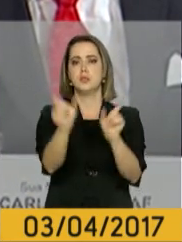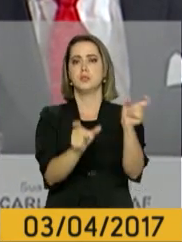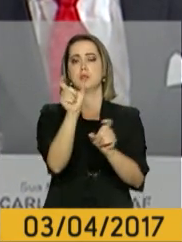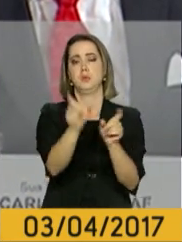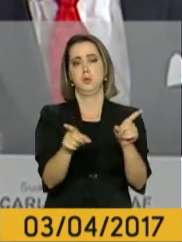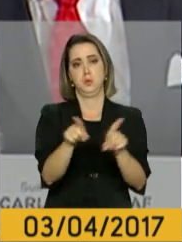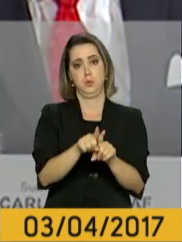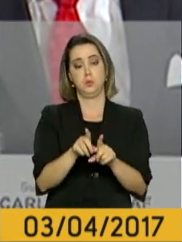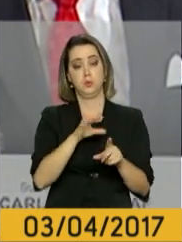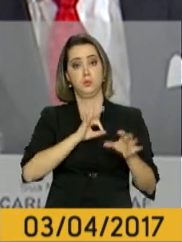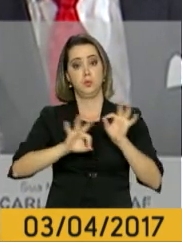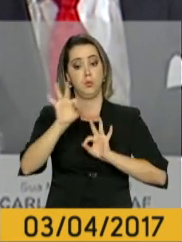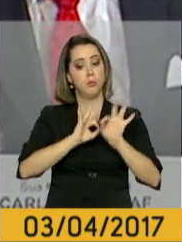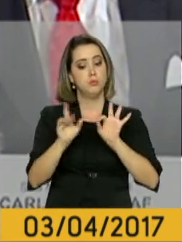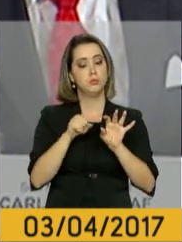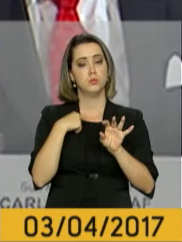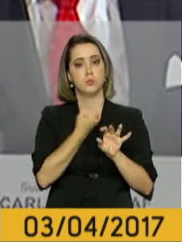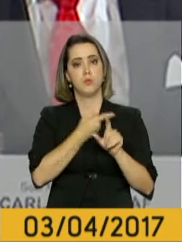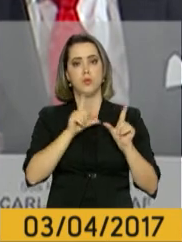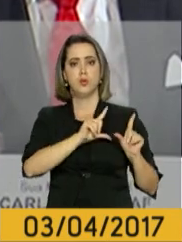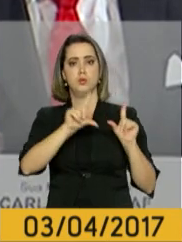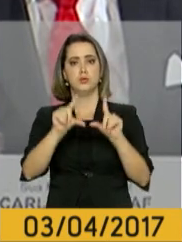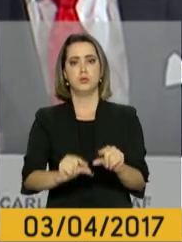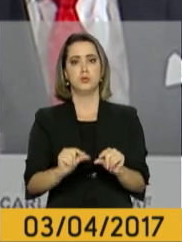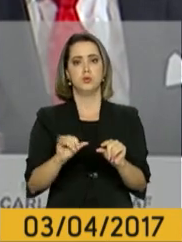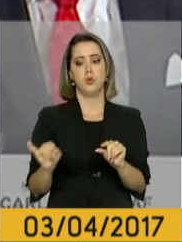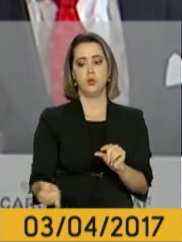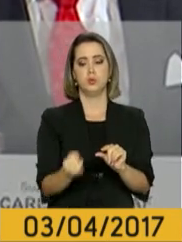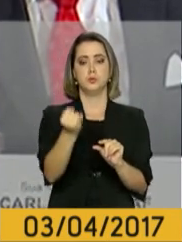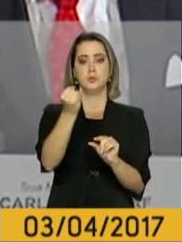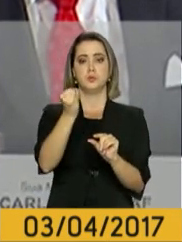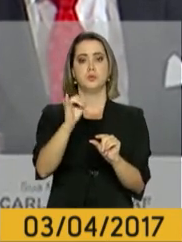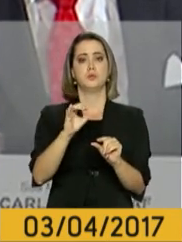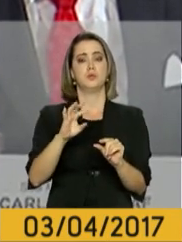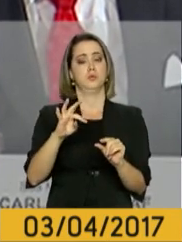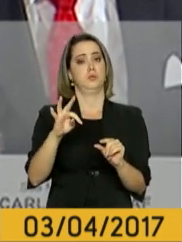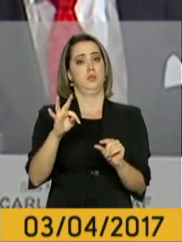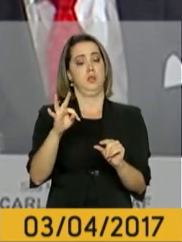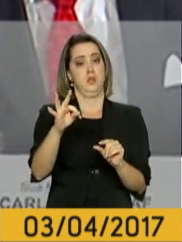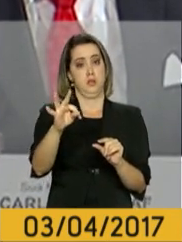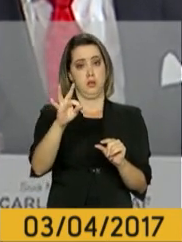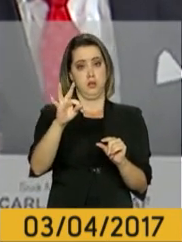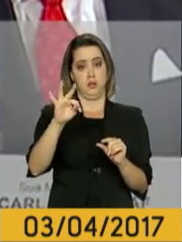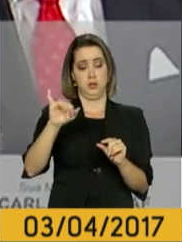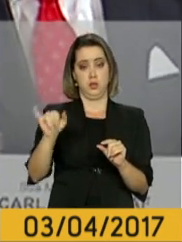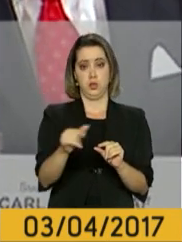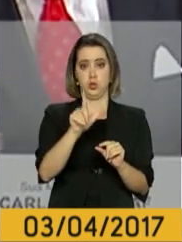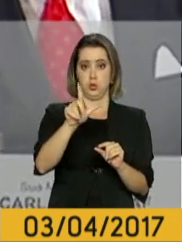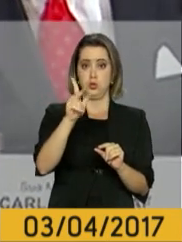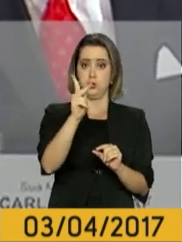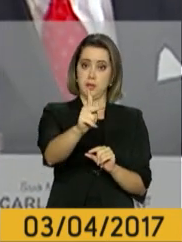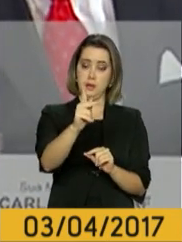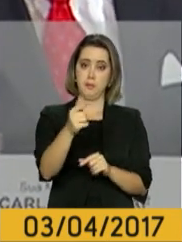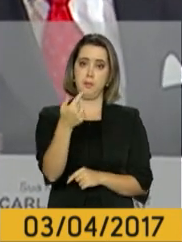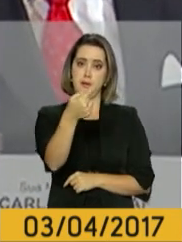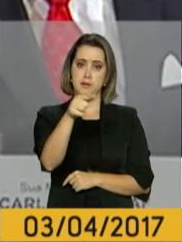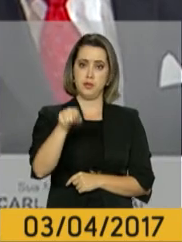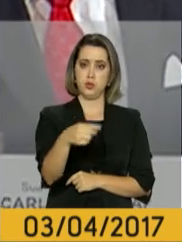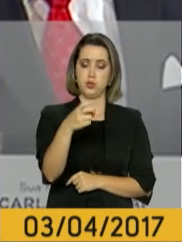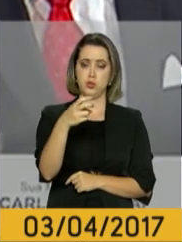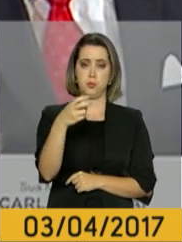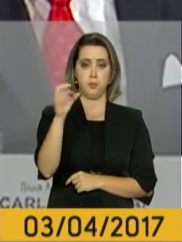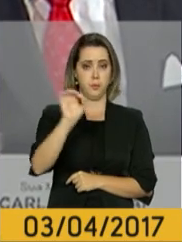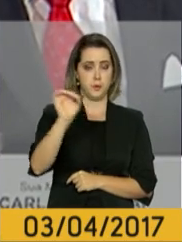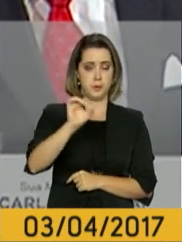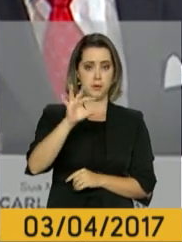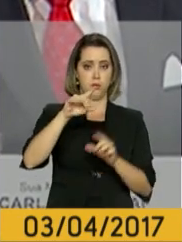e Planejamento, decidimos reduzir a taxa de juros da TJLP para 7%, quando era de